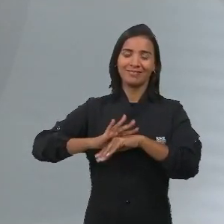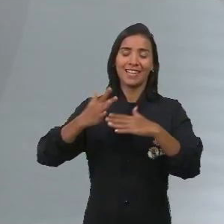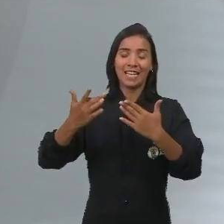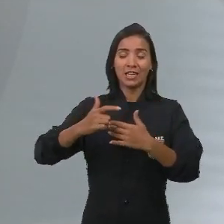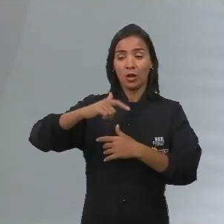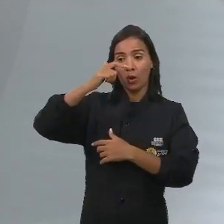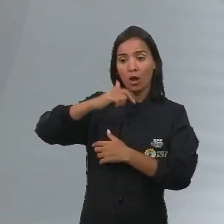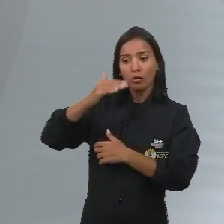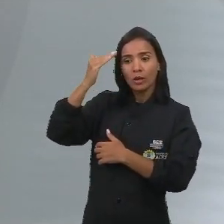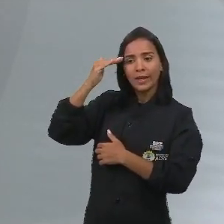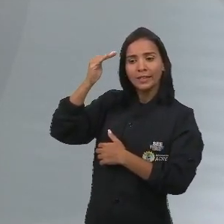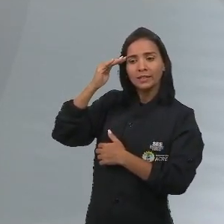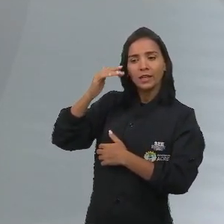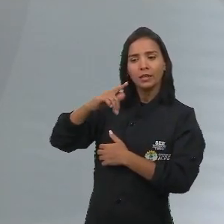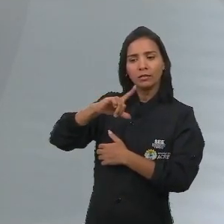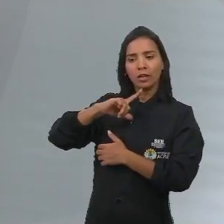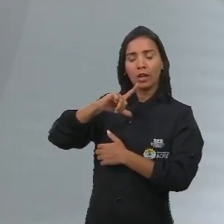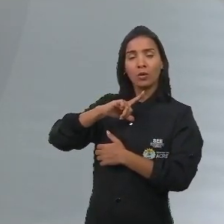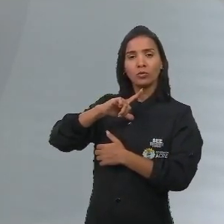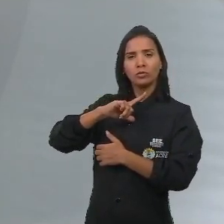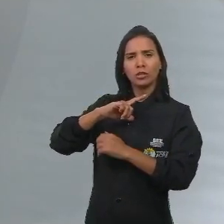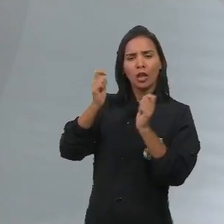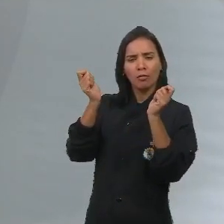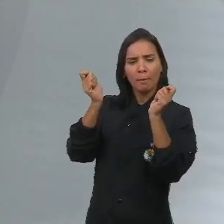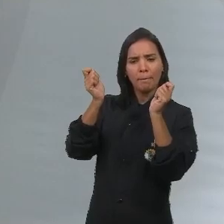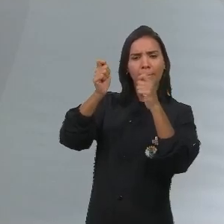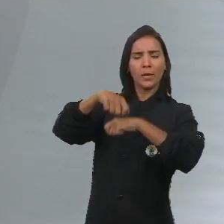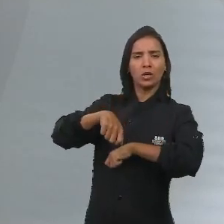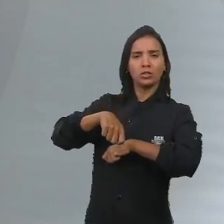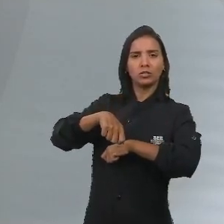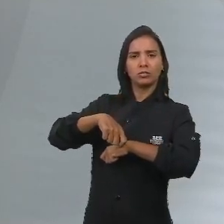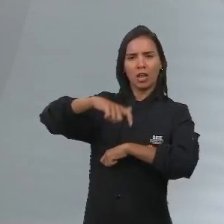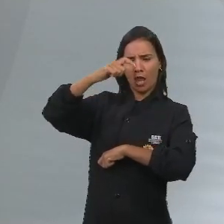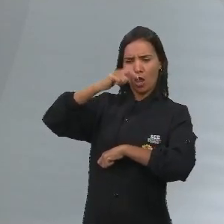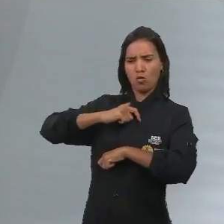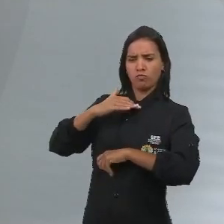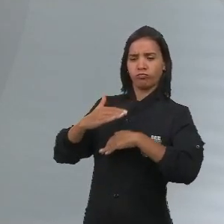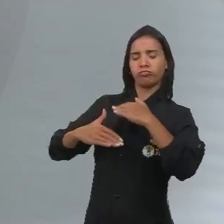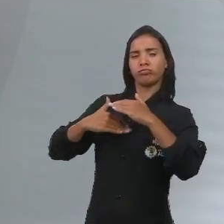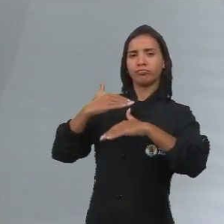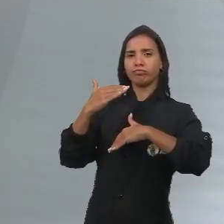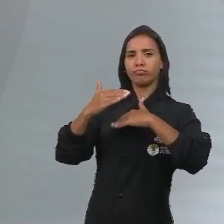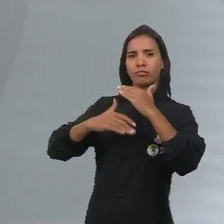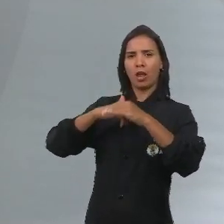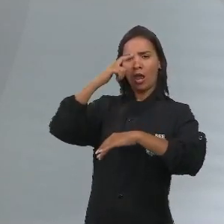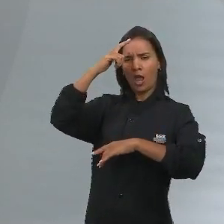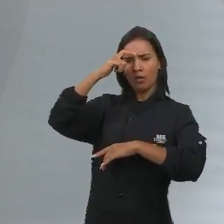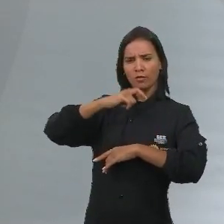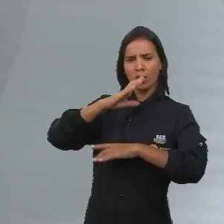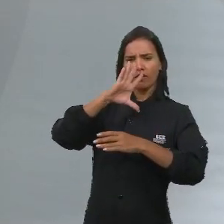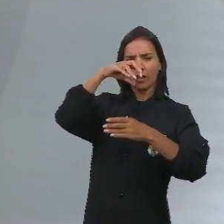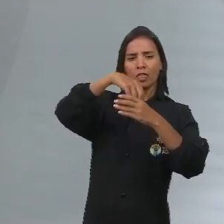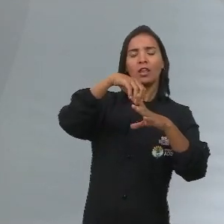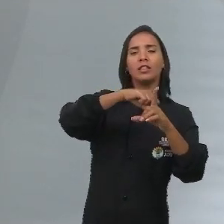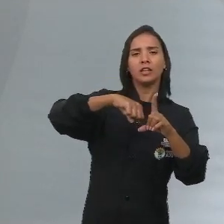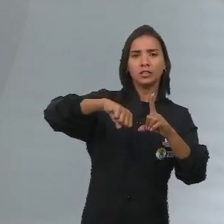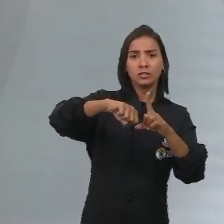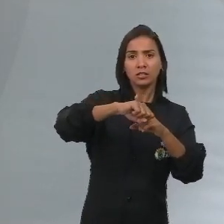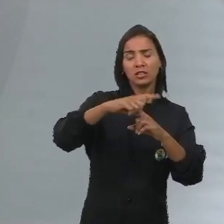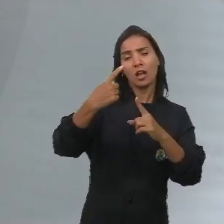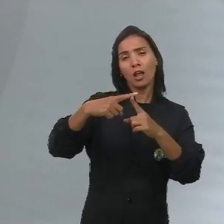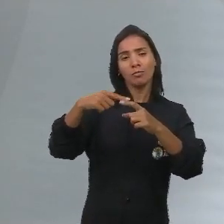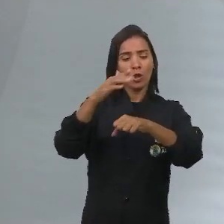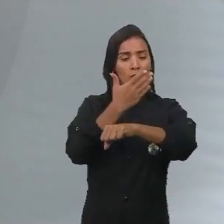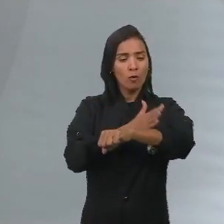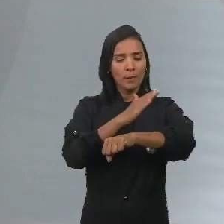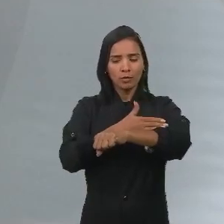indivíduo tenha possibilidade de ser se desenvolver como indivíduo a partir do momento das suas práticas